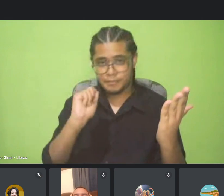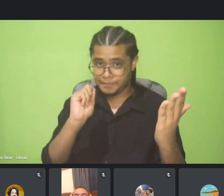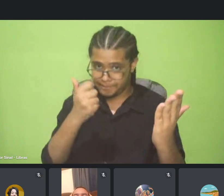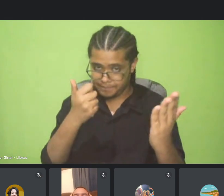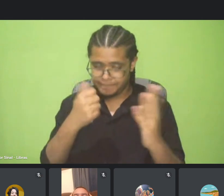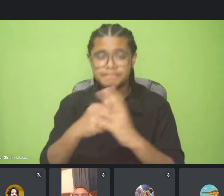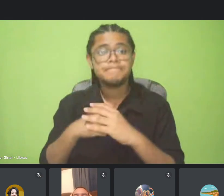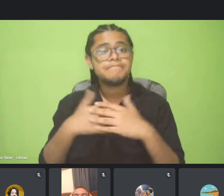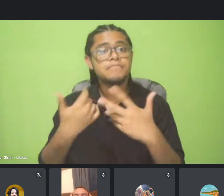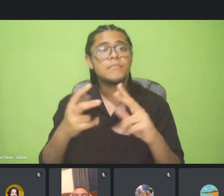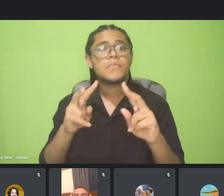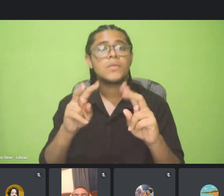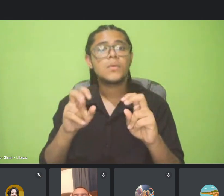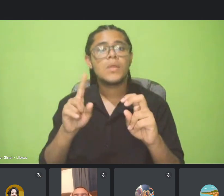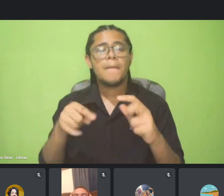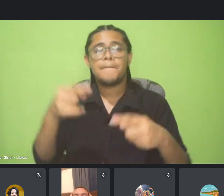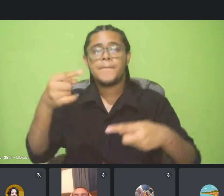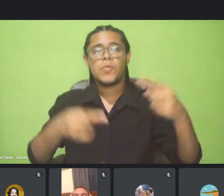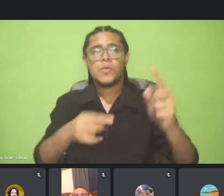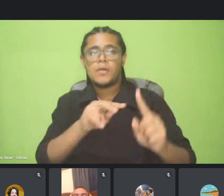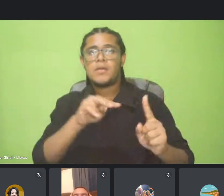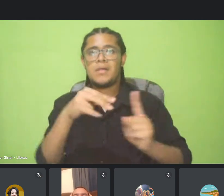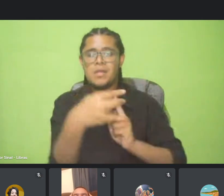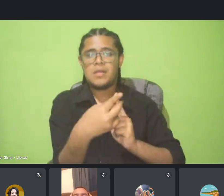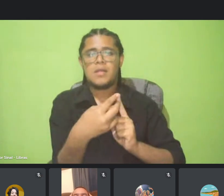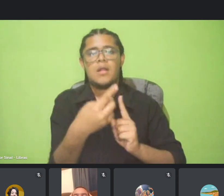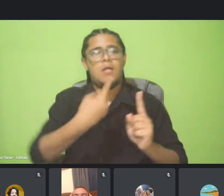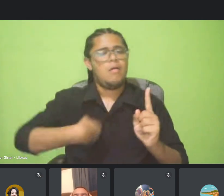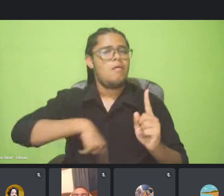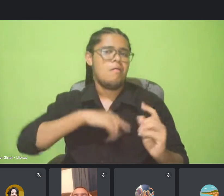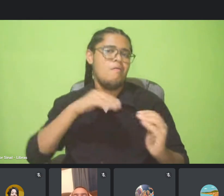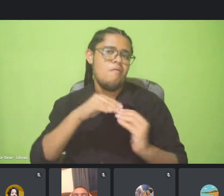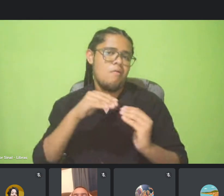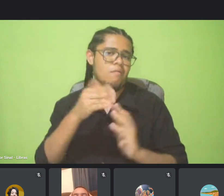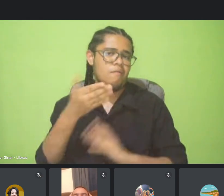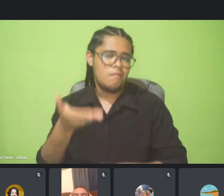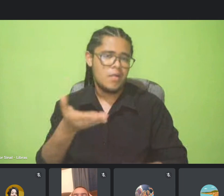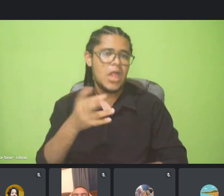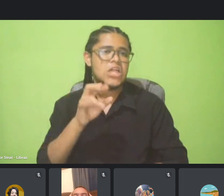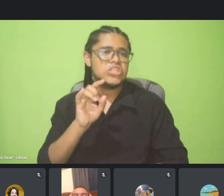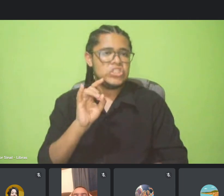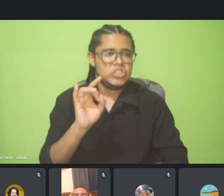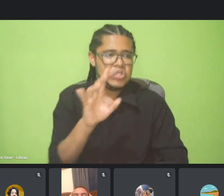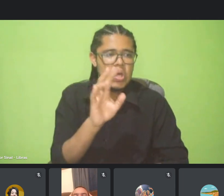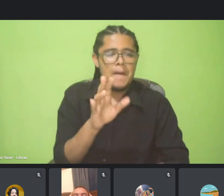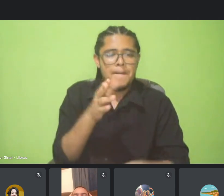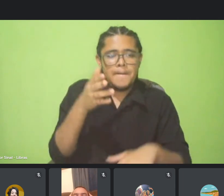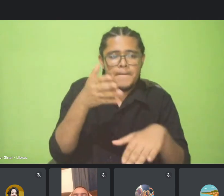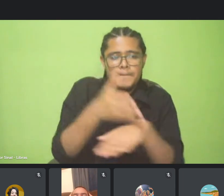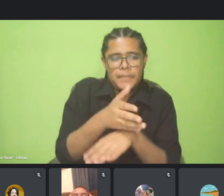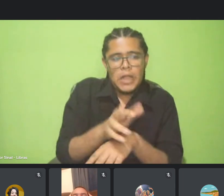afirmativas, a gente também concorda contigo, não basta ser proponente, também tem que pensar se a temática é uma temática